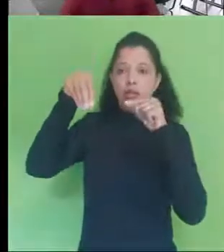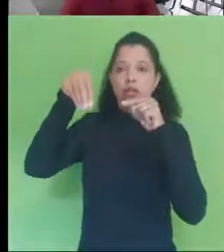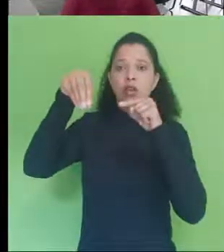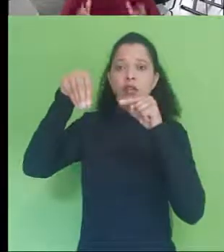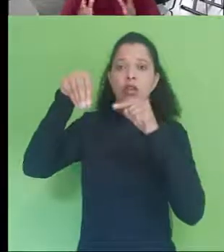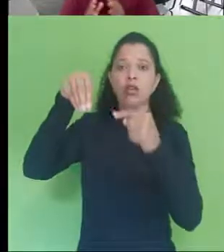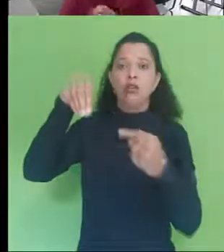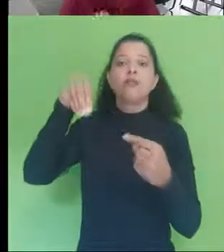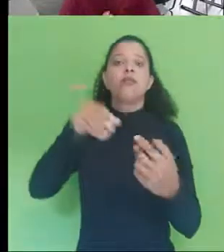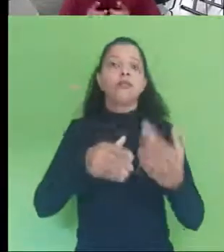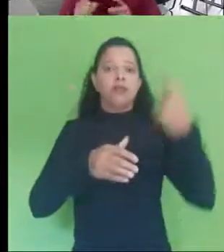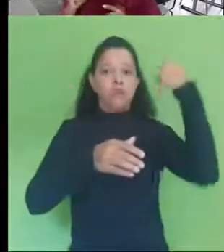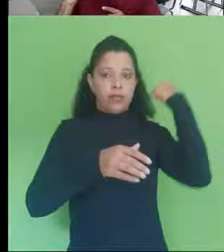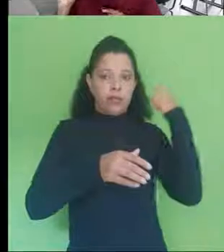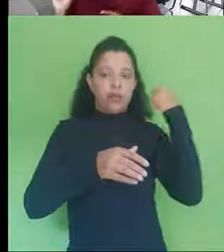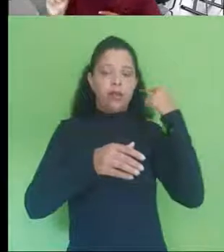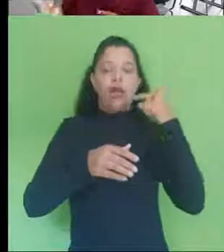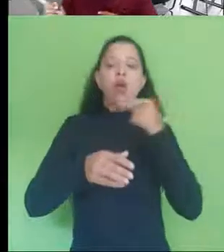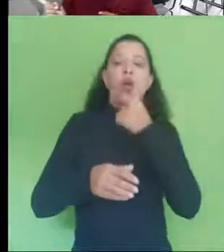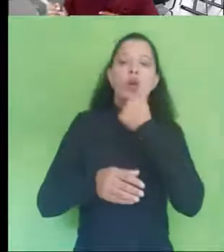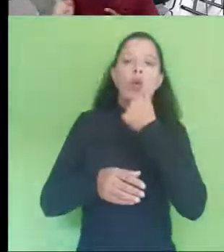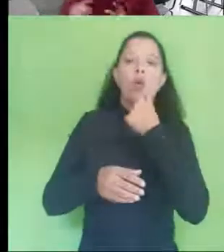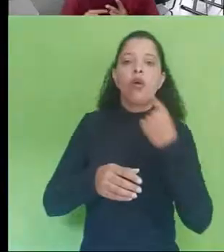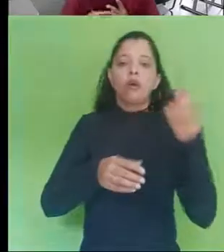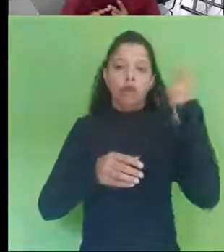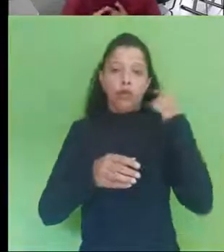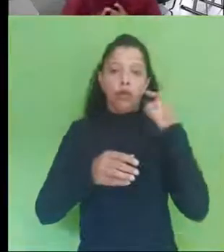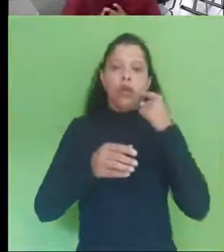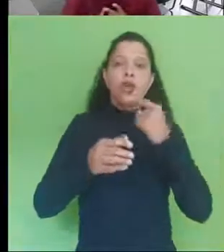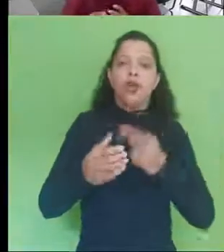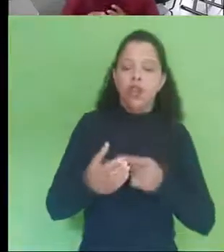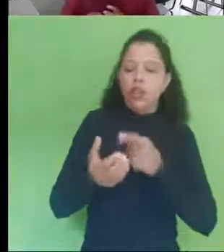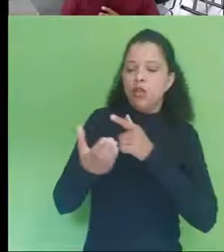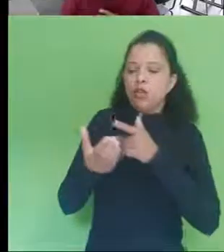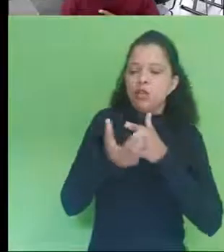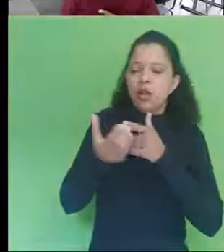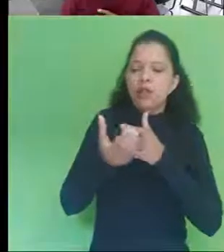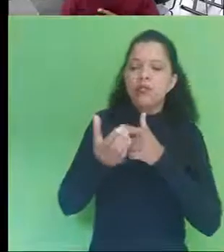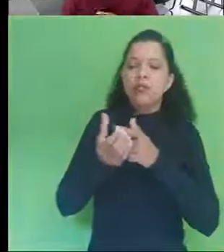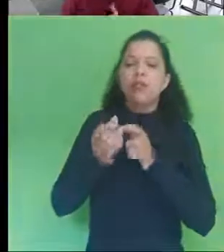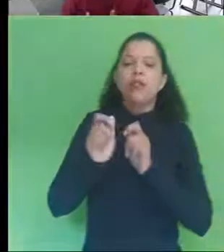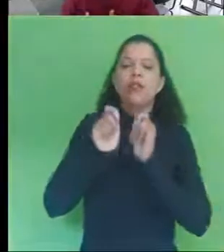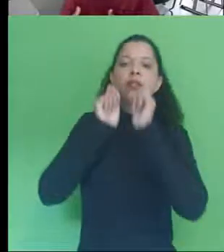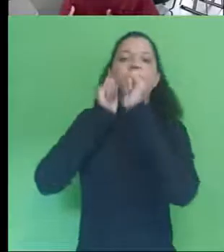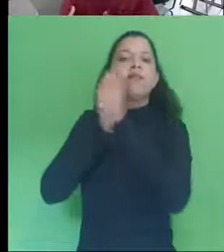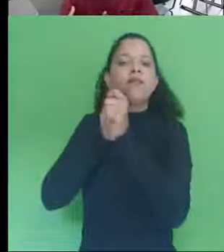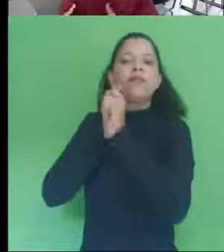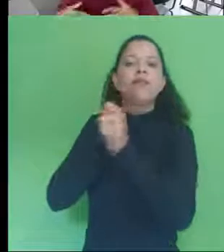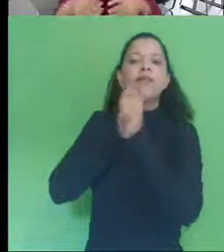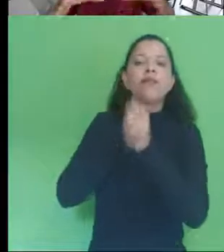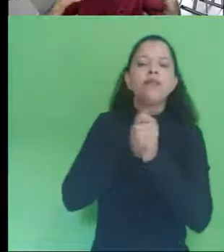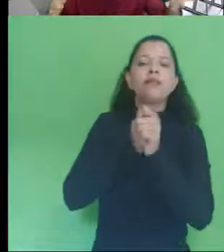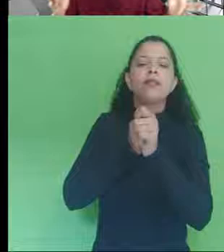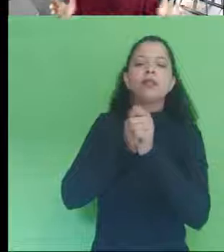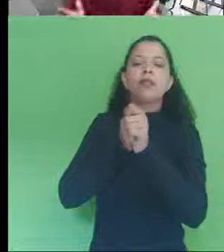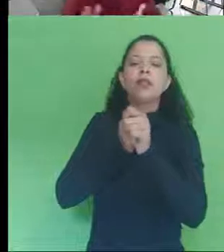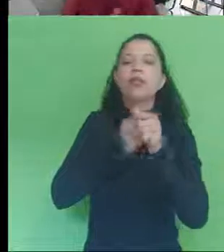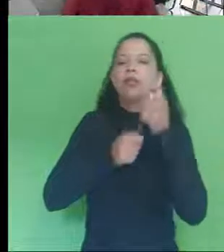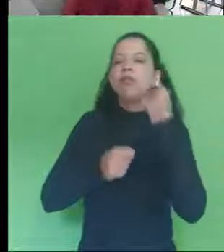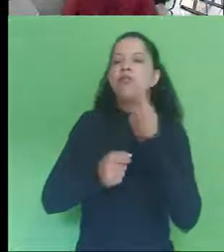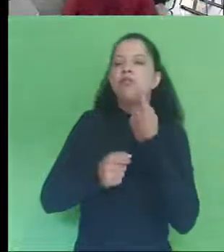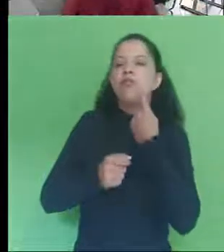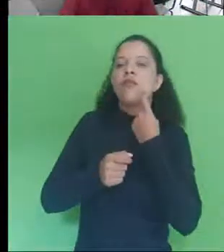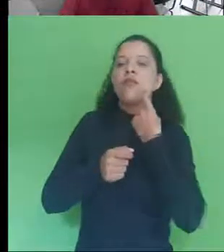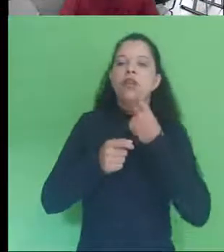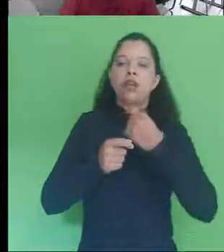é o passado. O homem do passado, ele caçava, ele pescava, ele coletava, ele